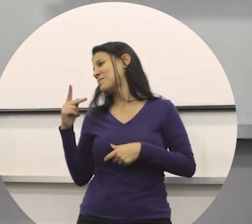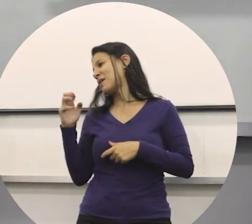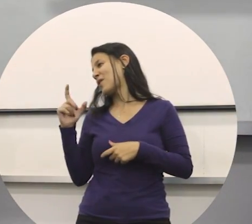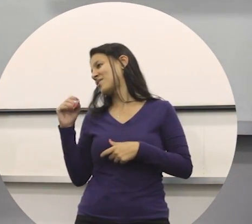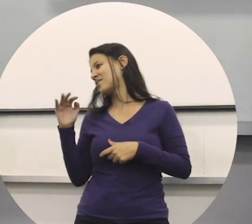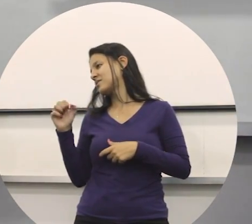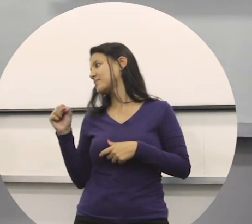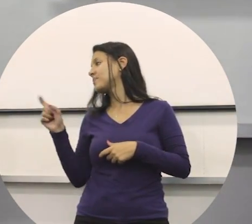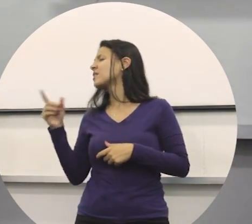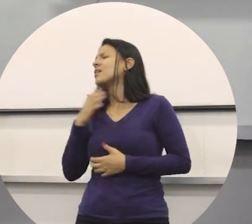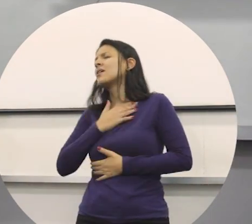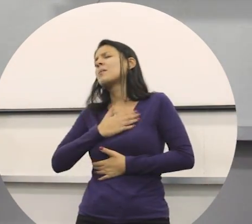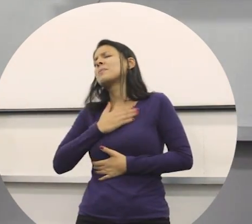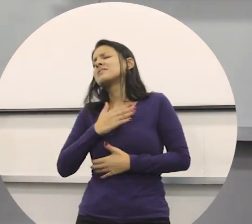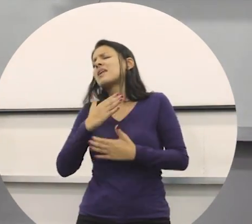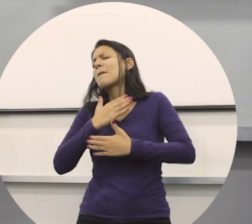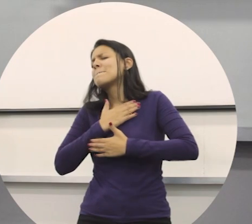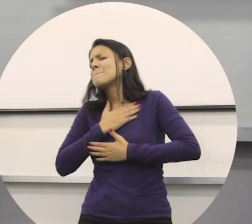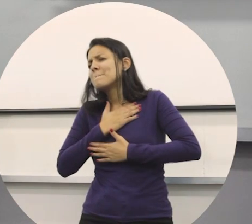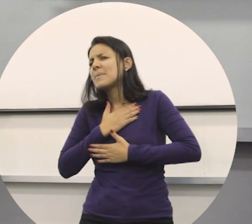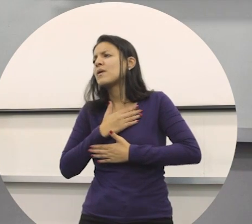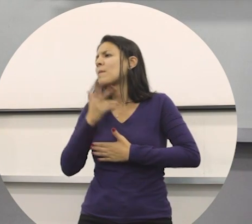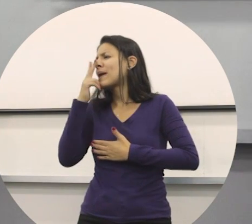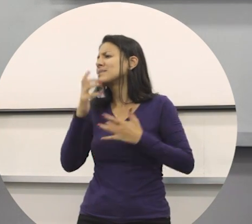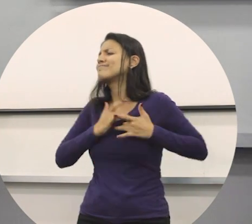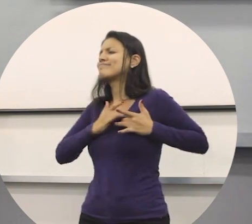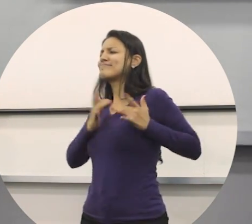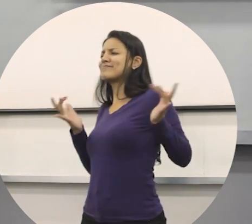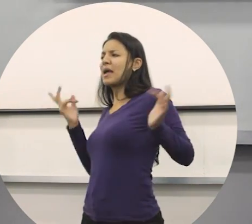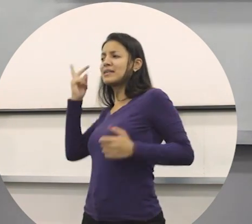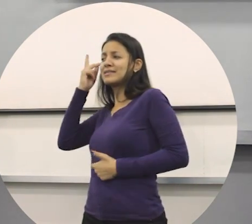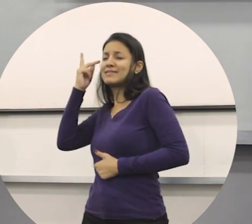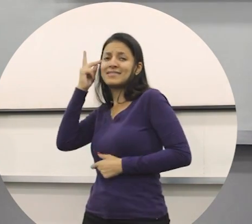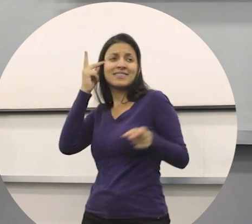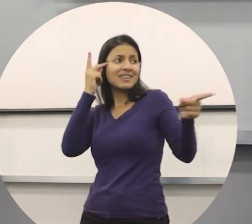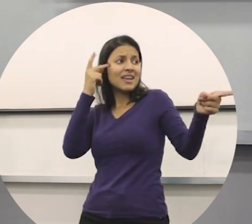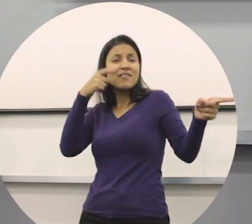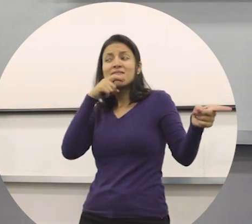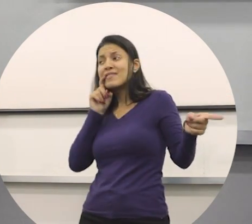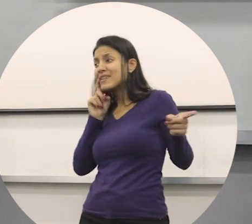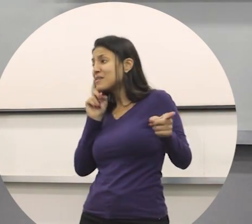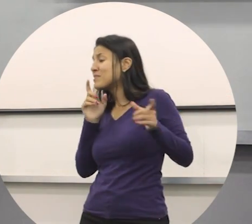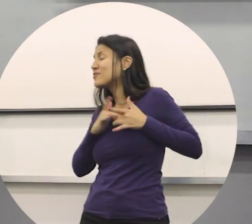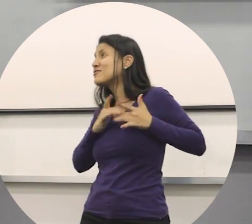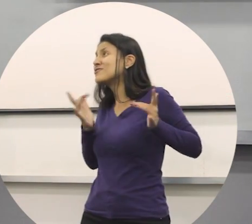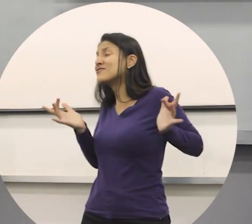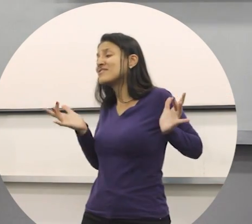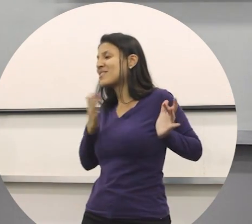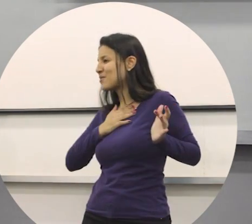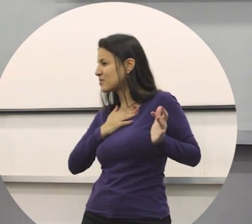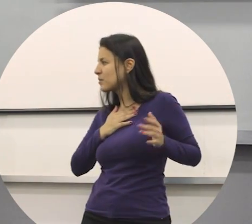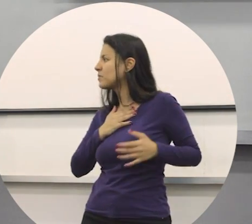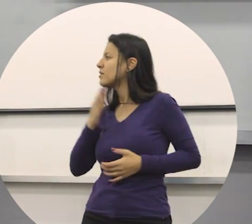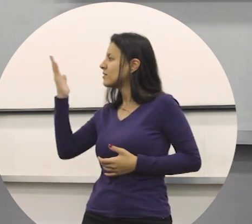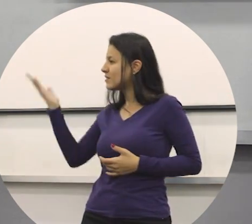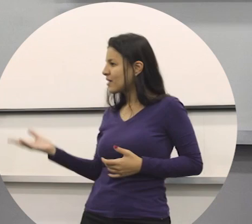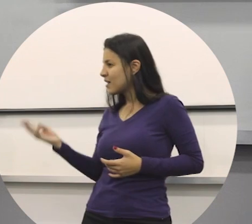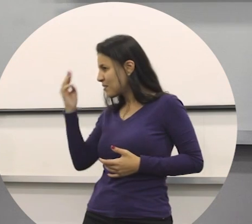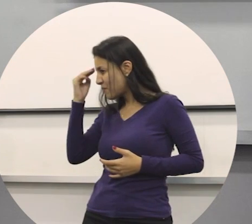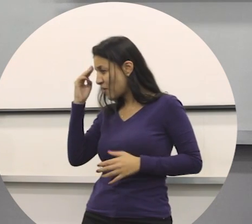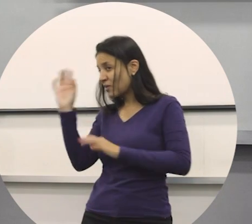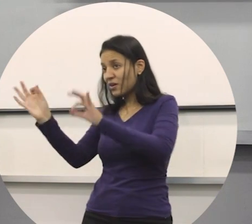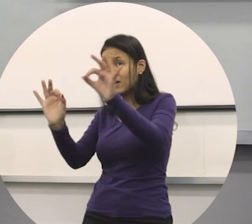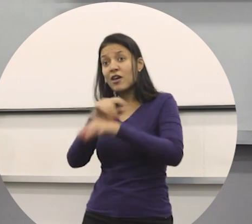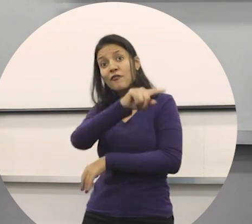aprender essa generosidade que eu digo que já é paulistana, né? Porque ele é muito generoso comigo agora. Você aqui organizando muito,